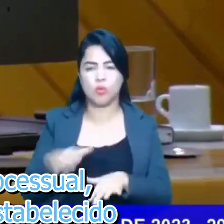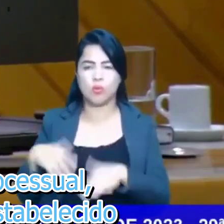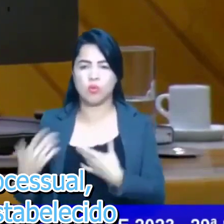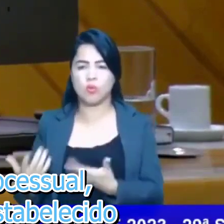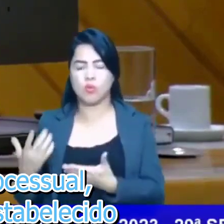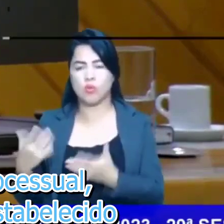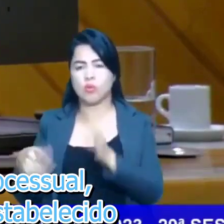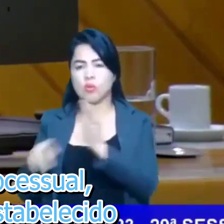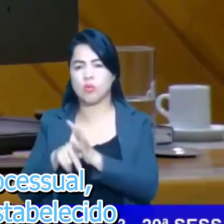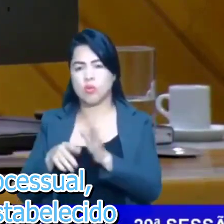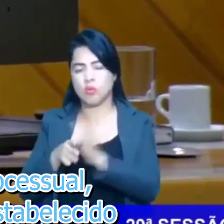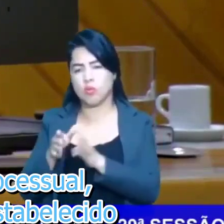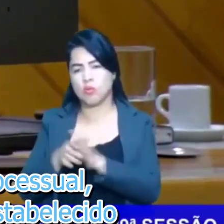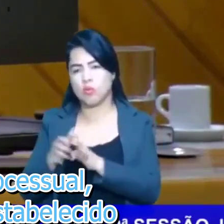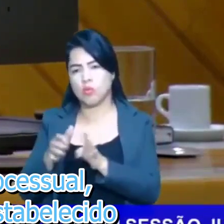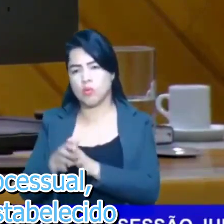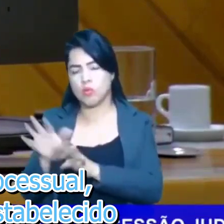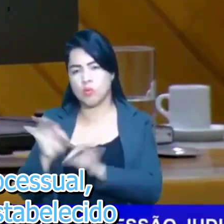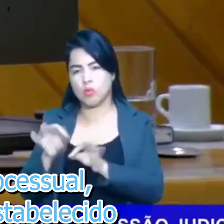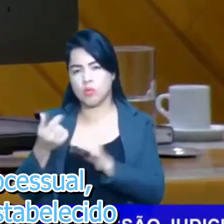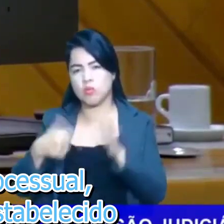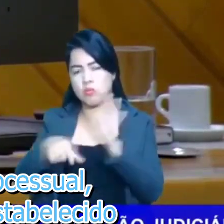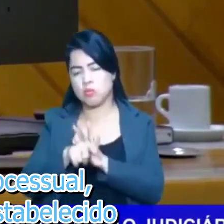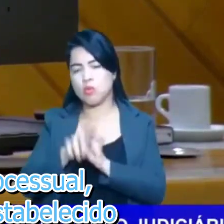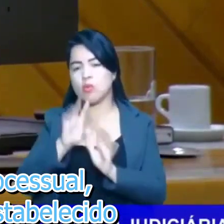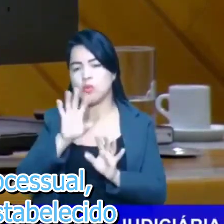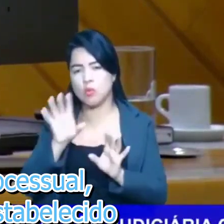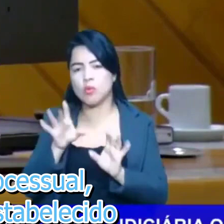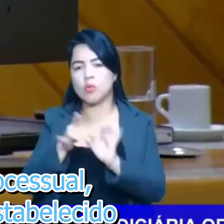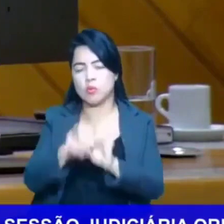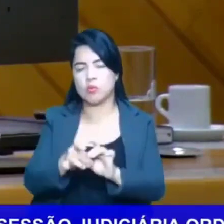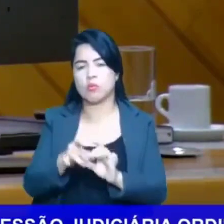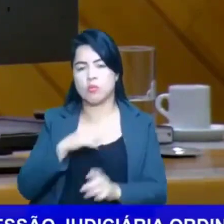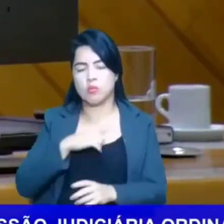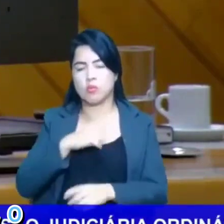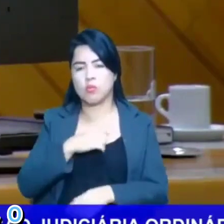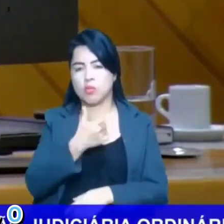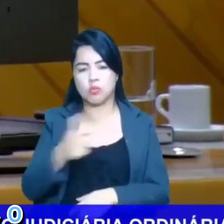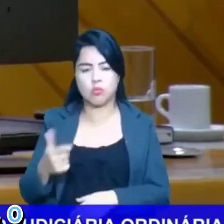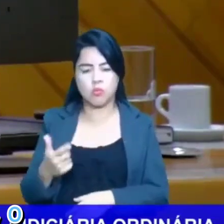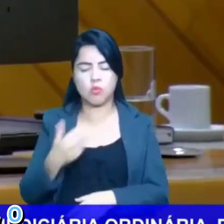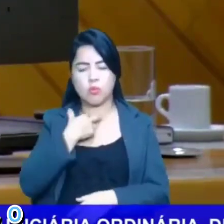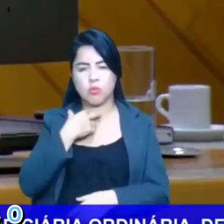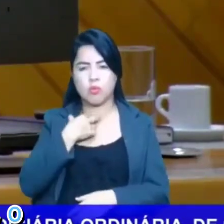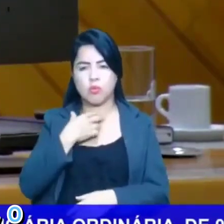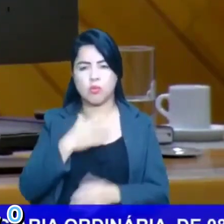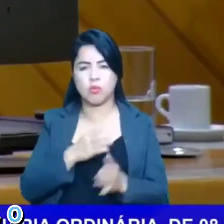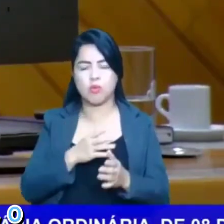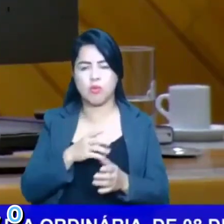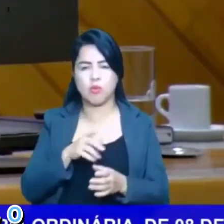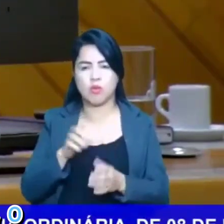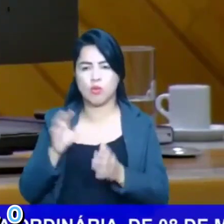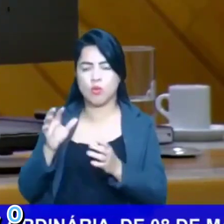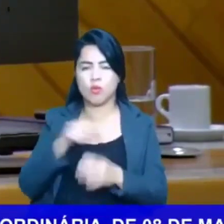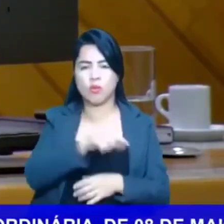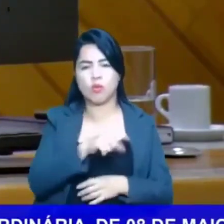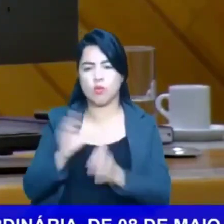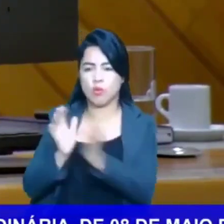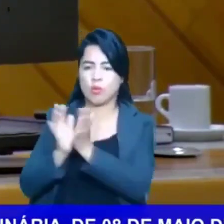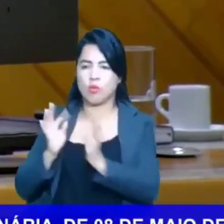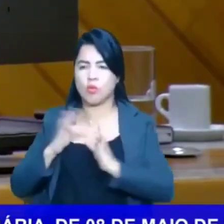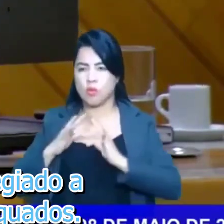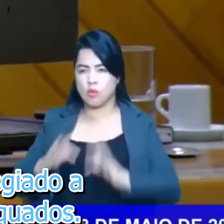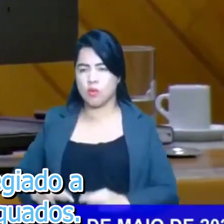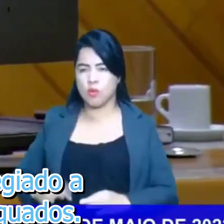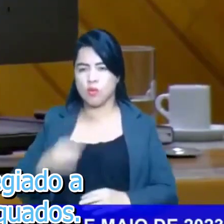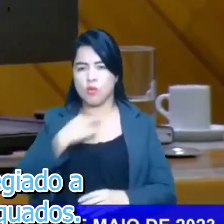própria instrução e procedimento legalmente estabelecido, que não dão margem para o que pretende o parquê, o que não impede que o